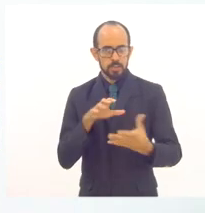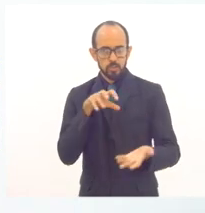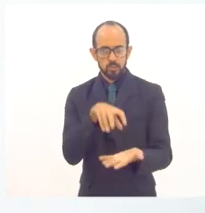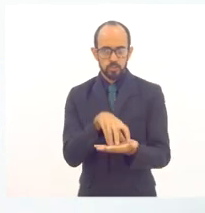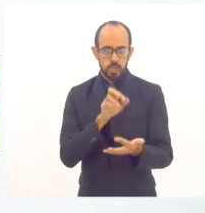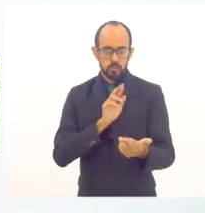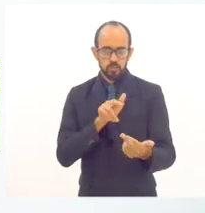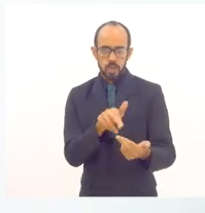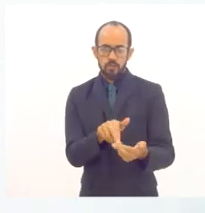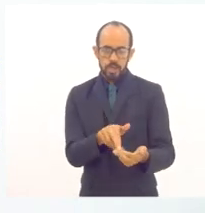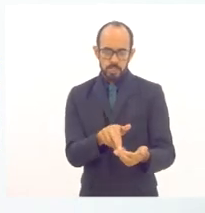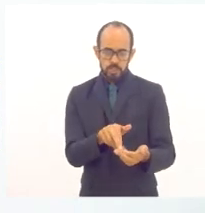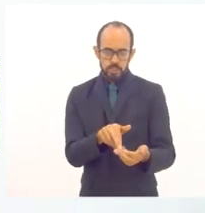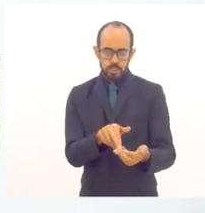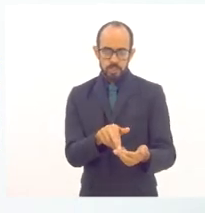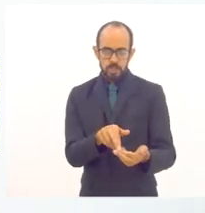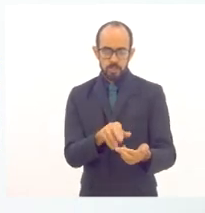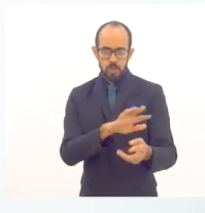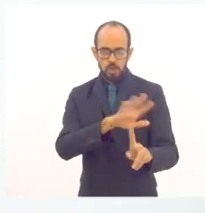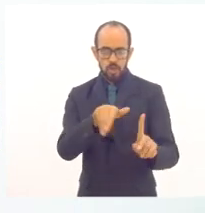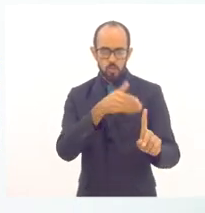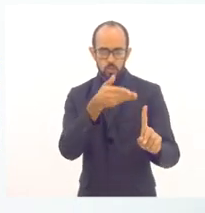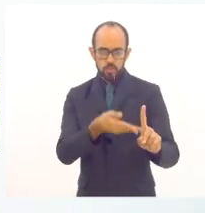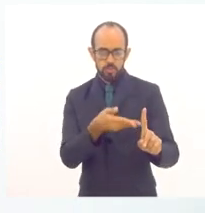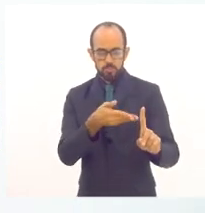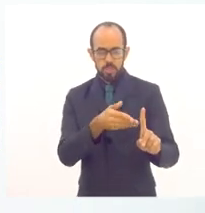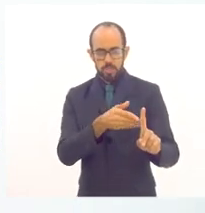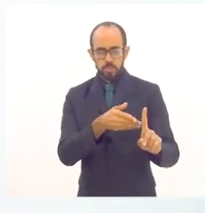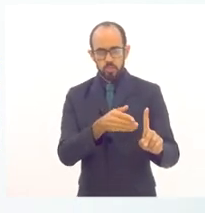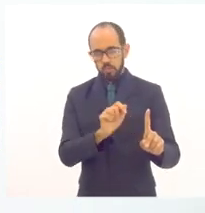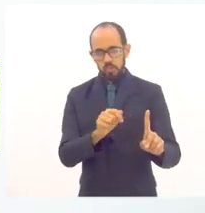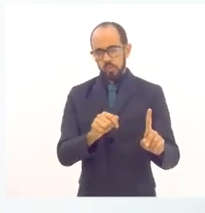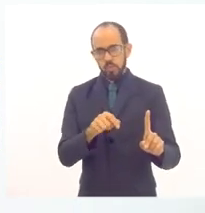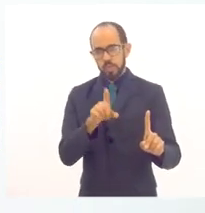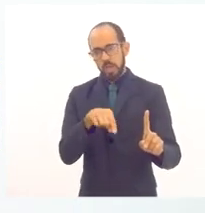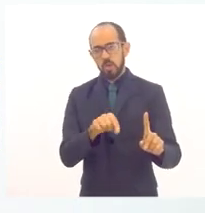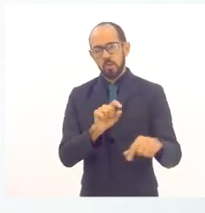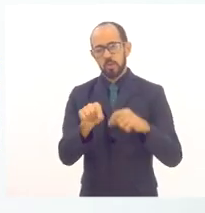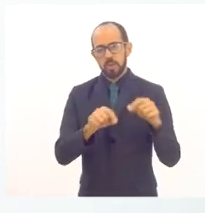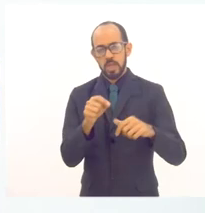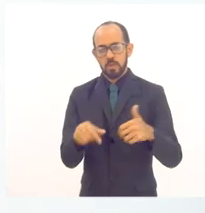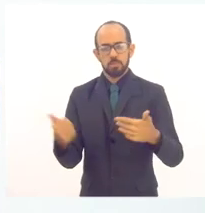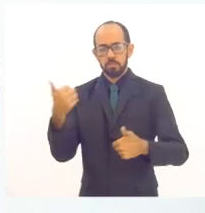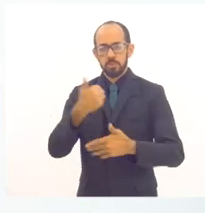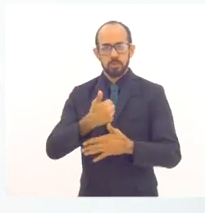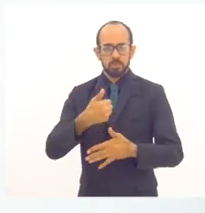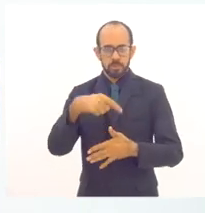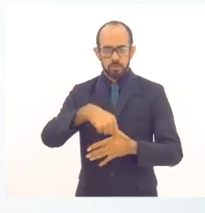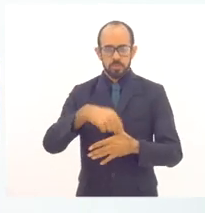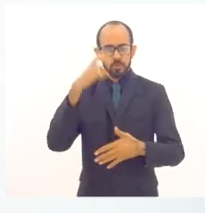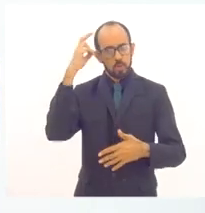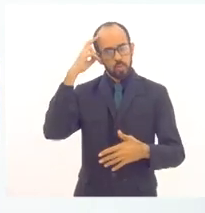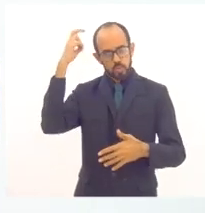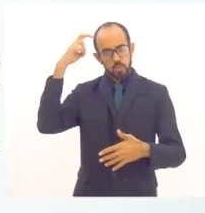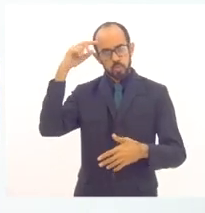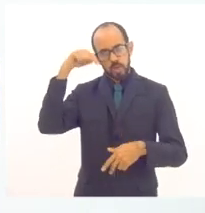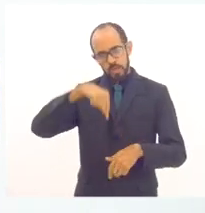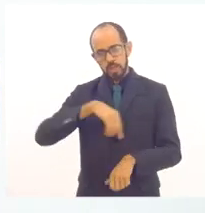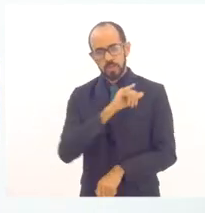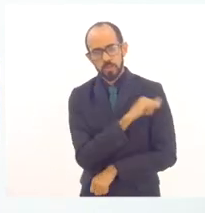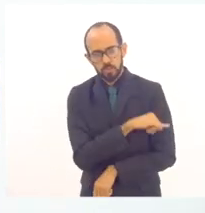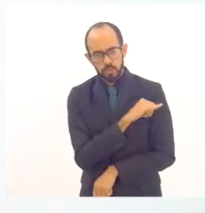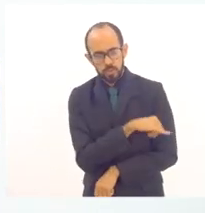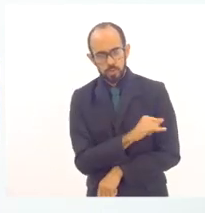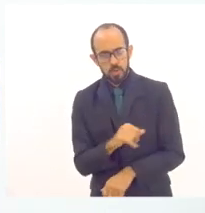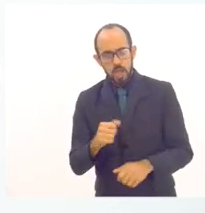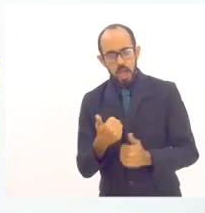referência. No reconhecimento da capoeira como patrimônio, uma das principais coisas que estão lá no documento oficial é que tem que ter um centro de referência.